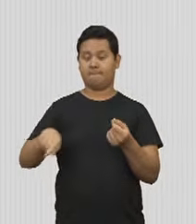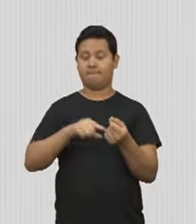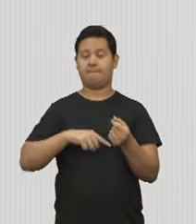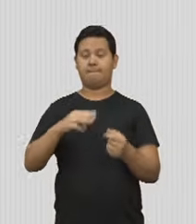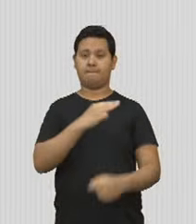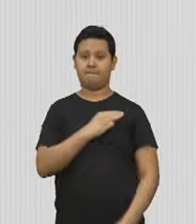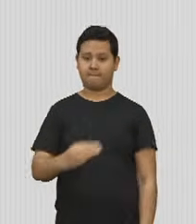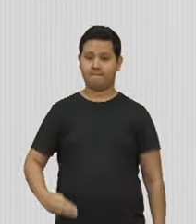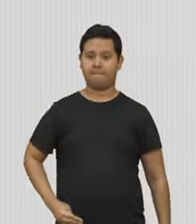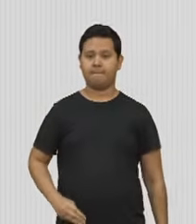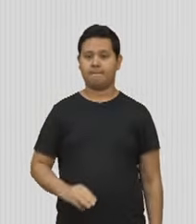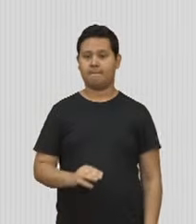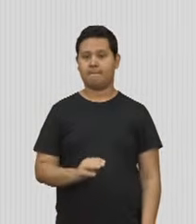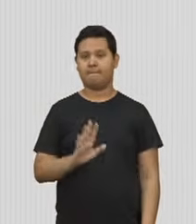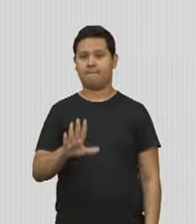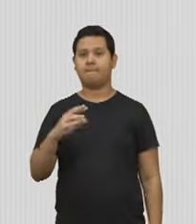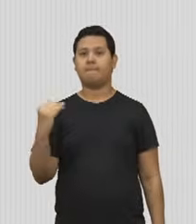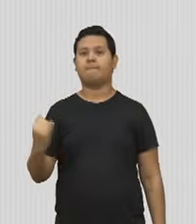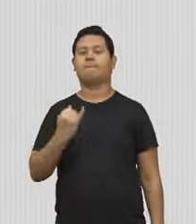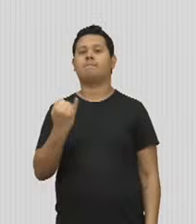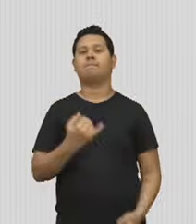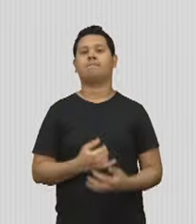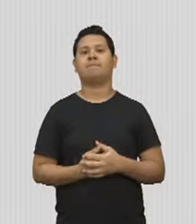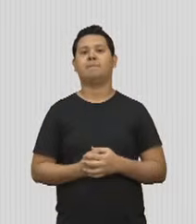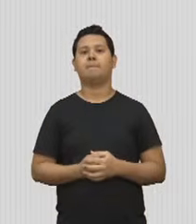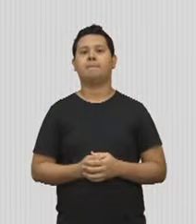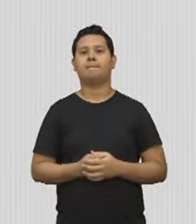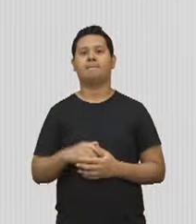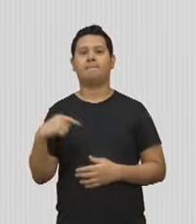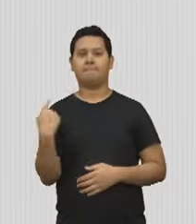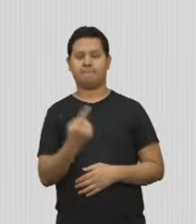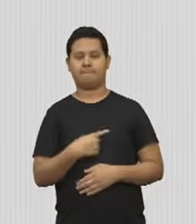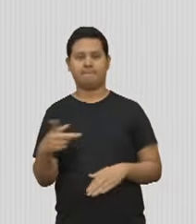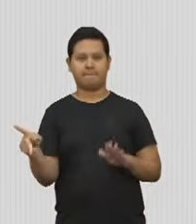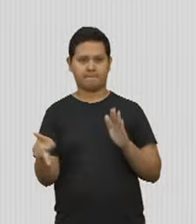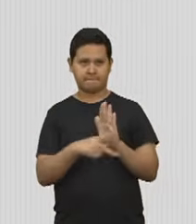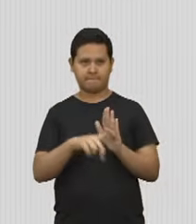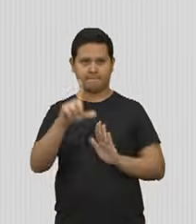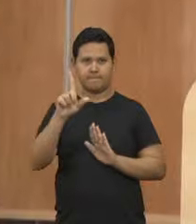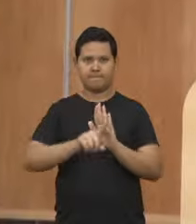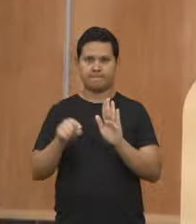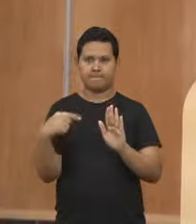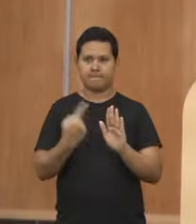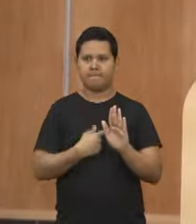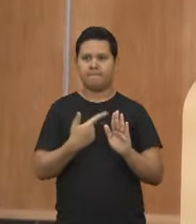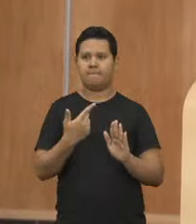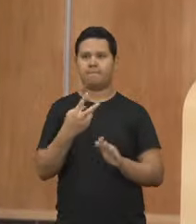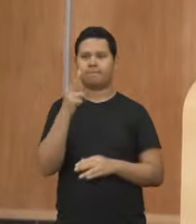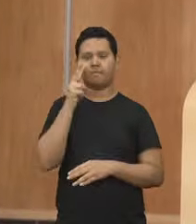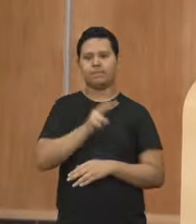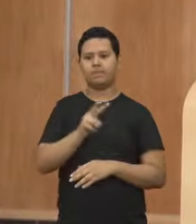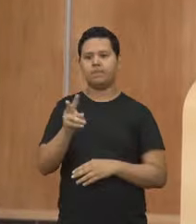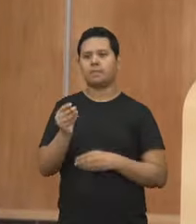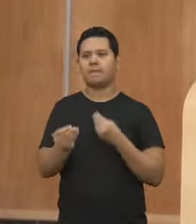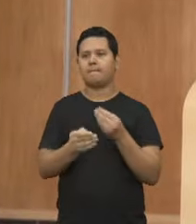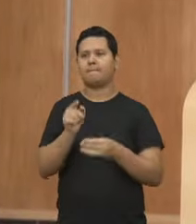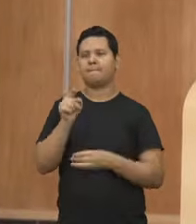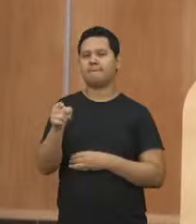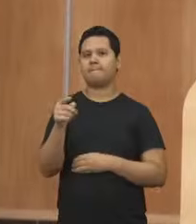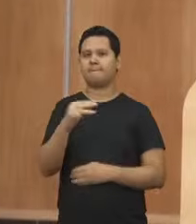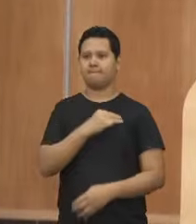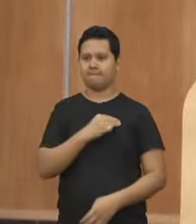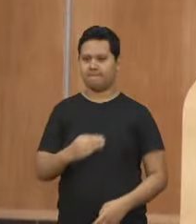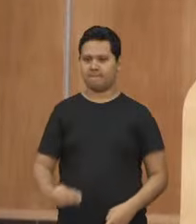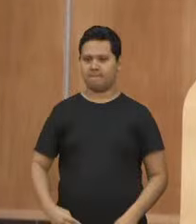Então, destacar aqui que é importante esse nosso projeto de lei, para que a gente possa verificar, para que o município tenha uma